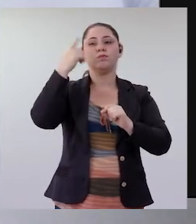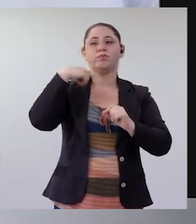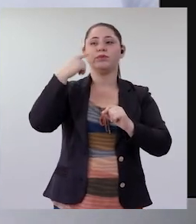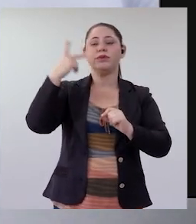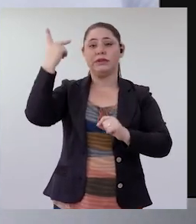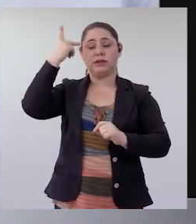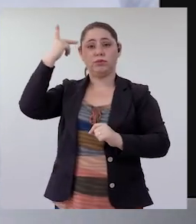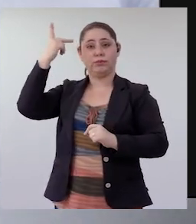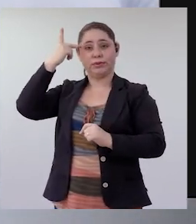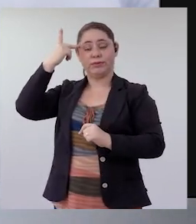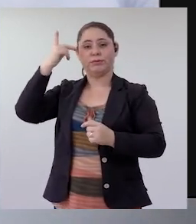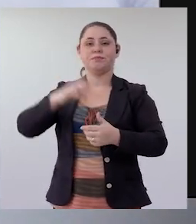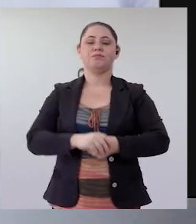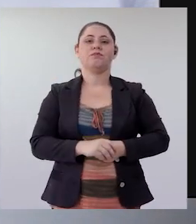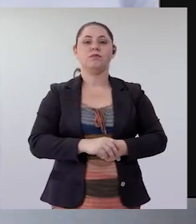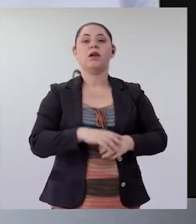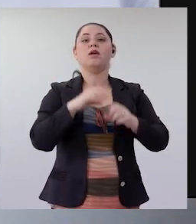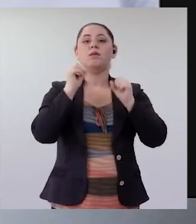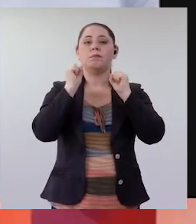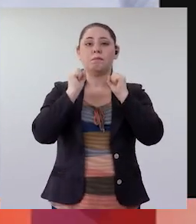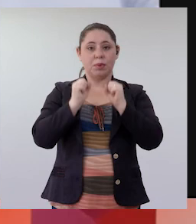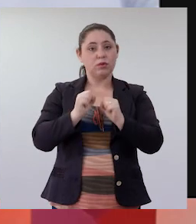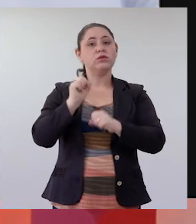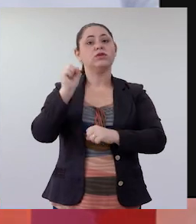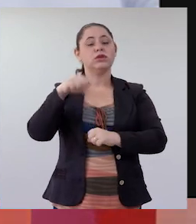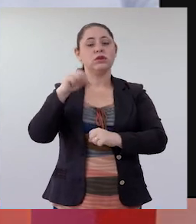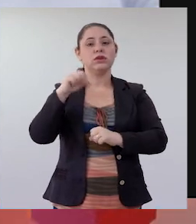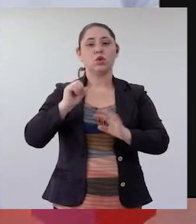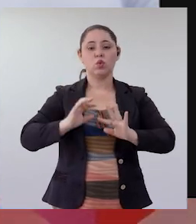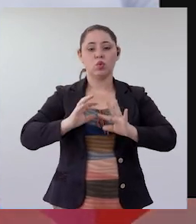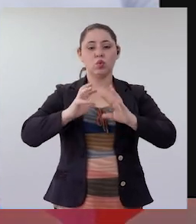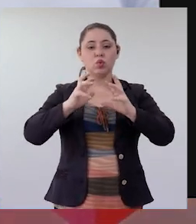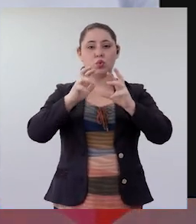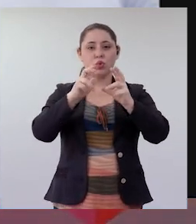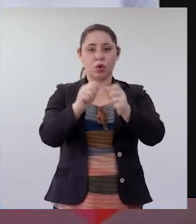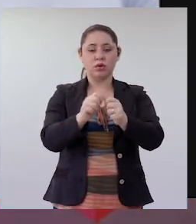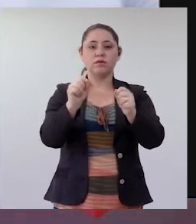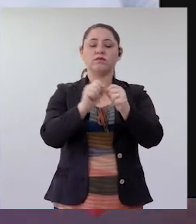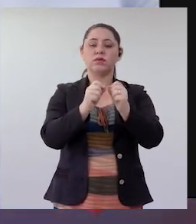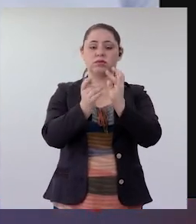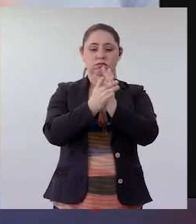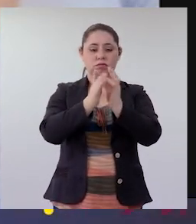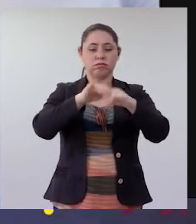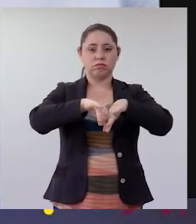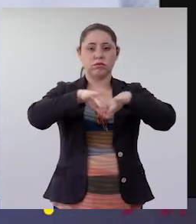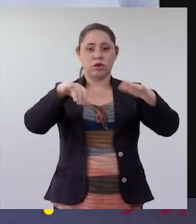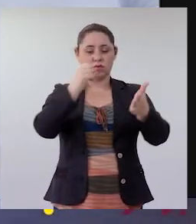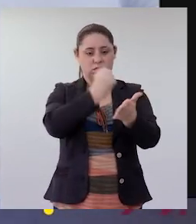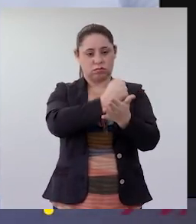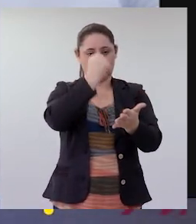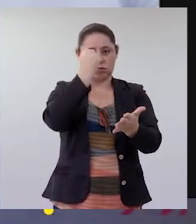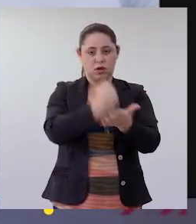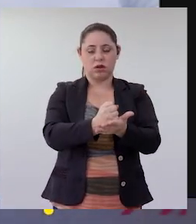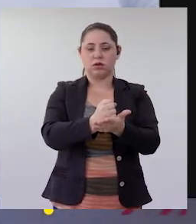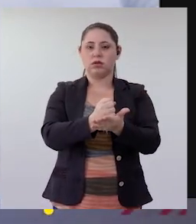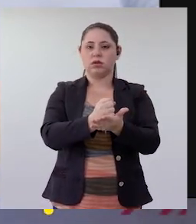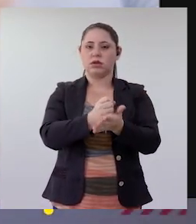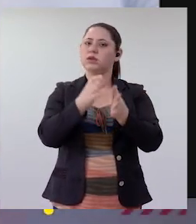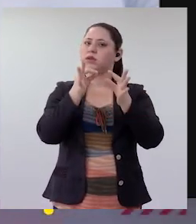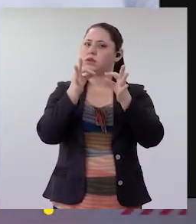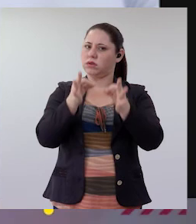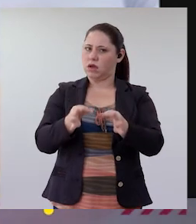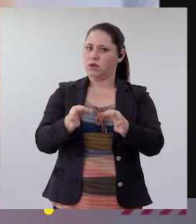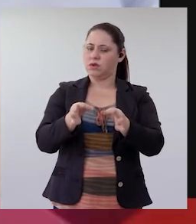está em São Paulo. É possível que todos façamos esse divórcio no cartório competente,